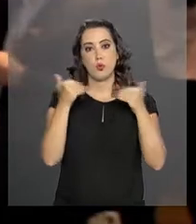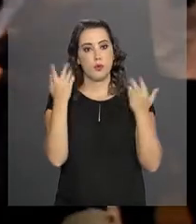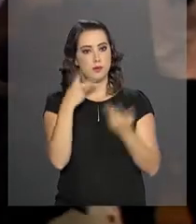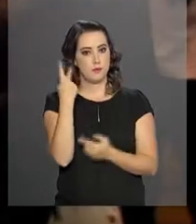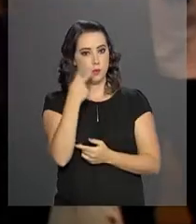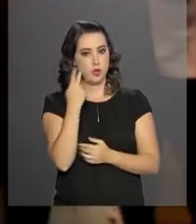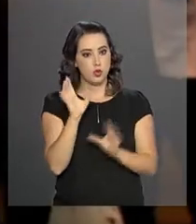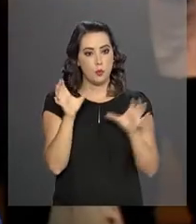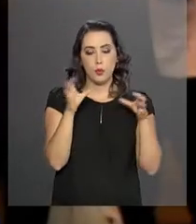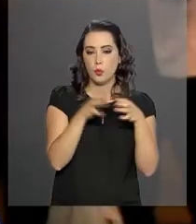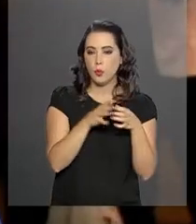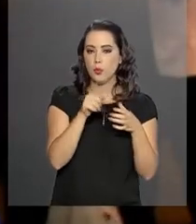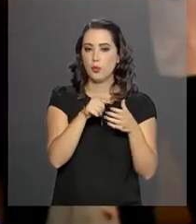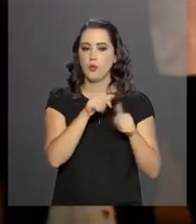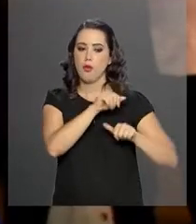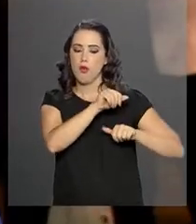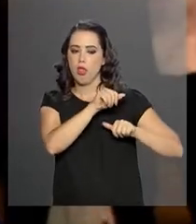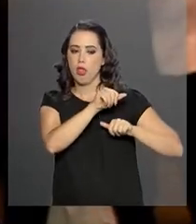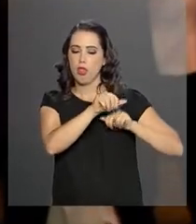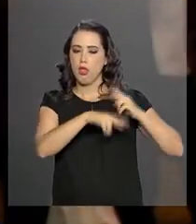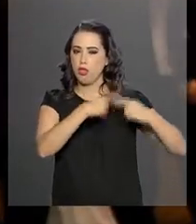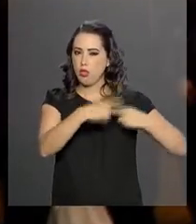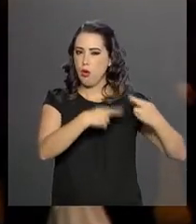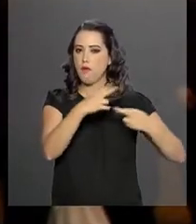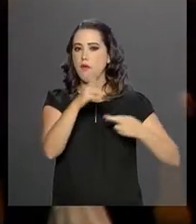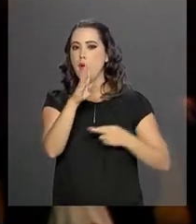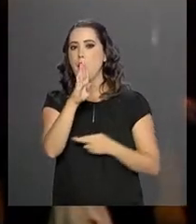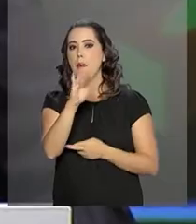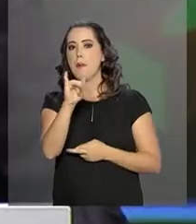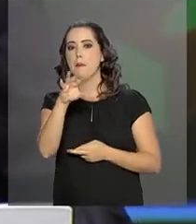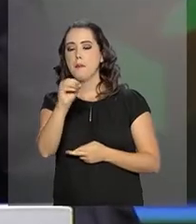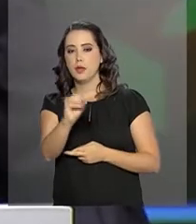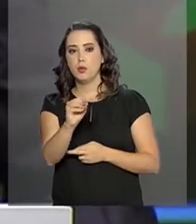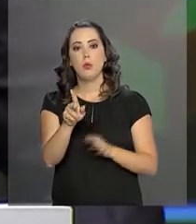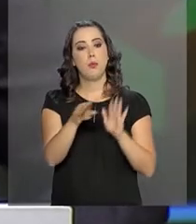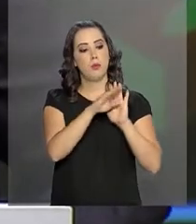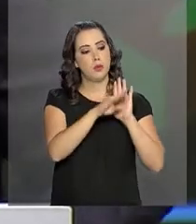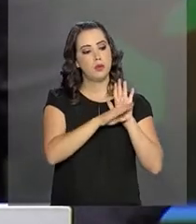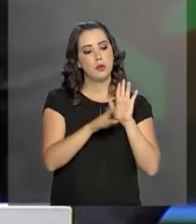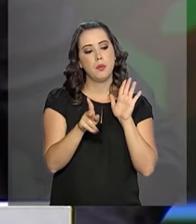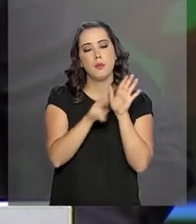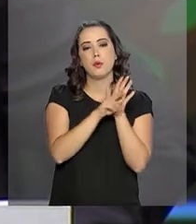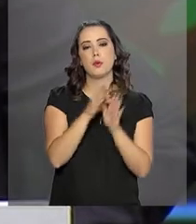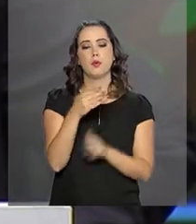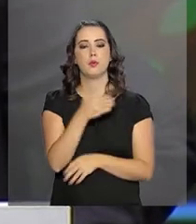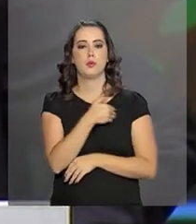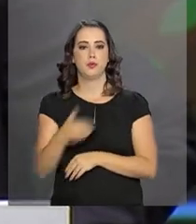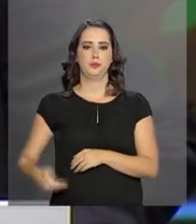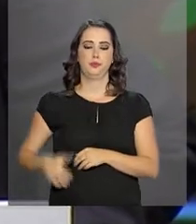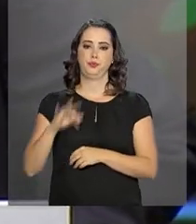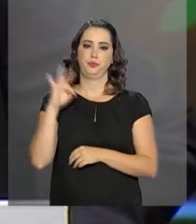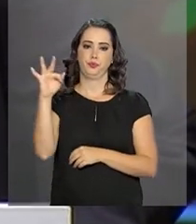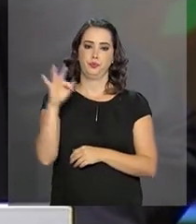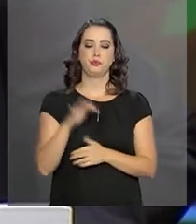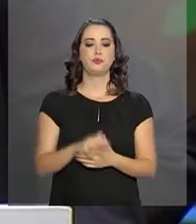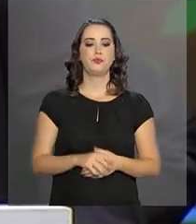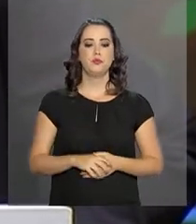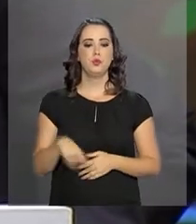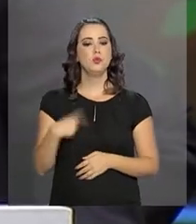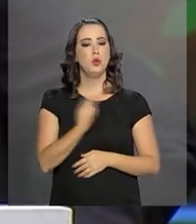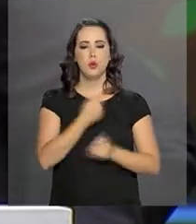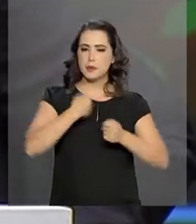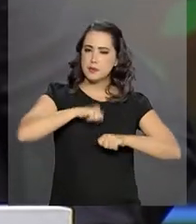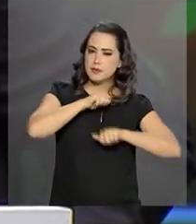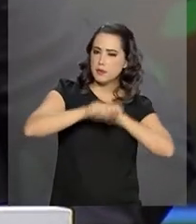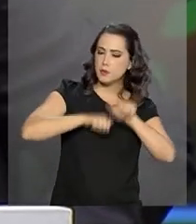o segmento, como o RenovaBio, um programa do governo federal. Nós precisamos diversificar, não só por um compromisso